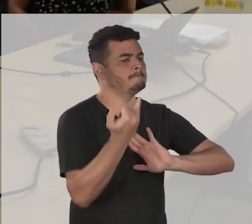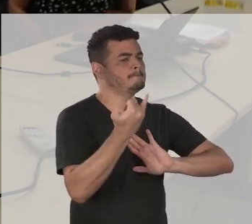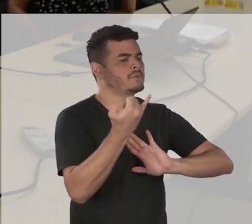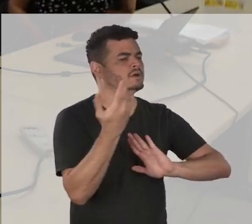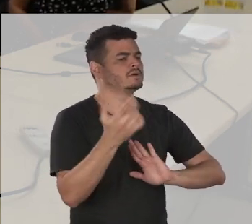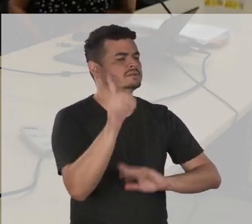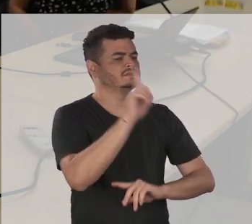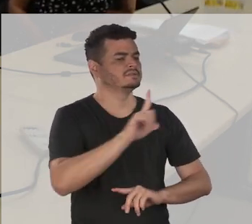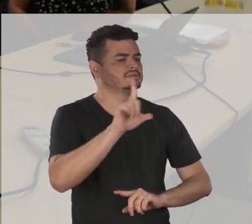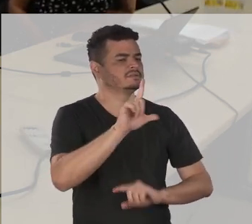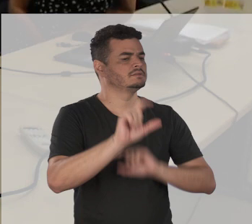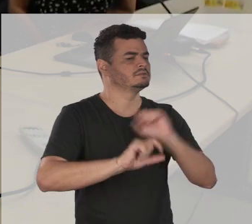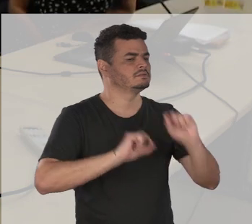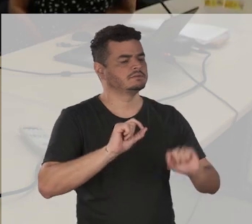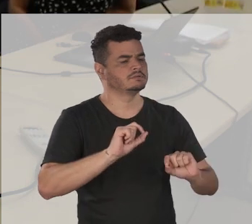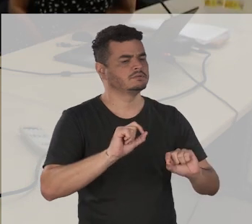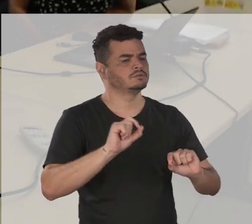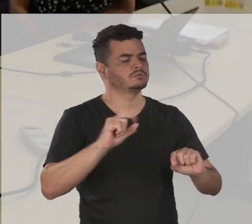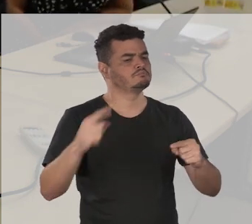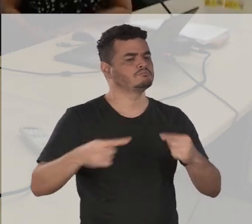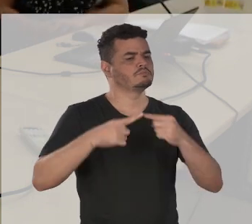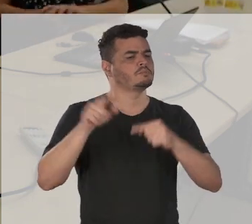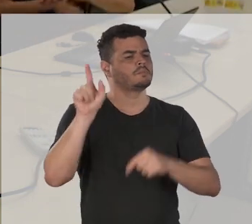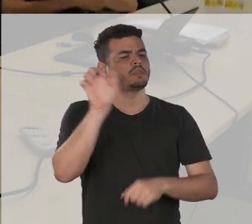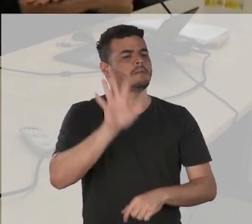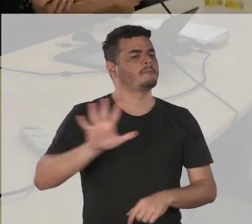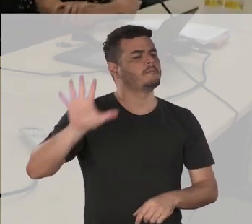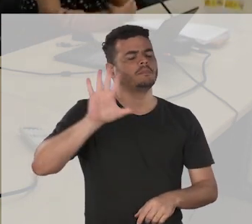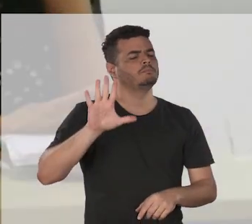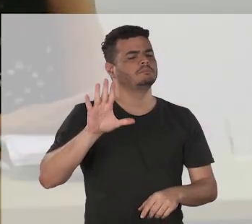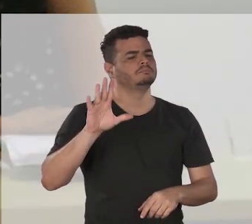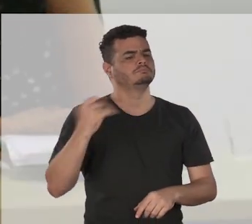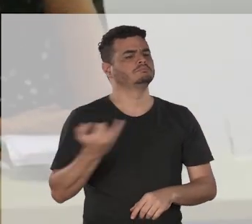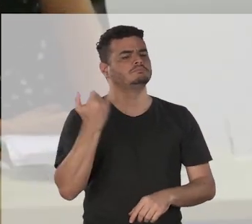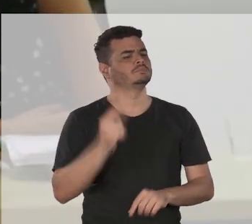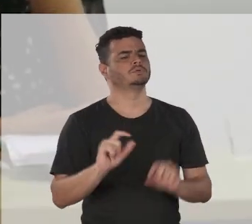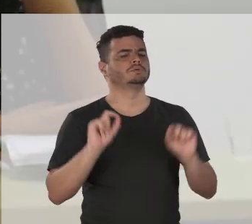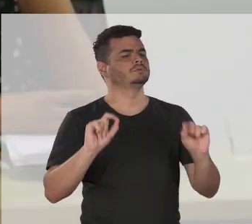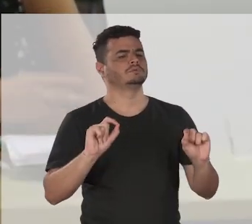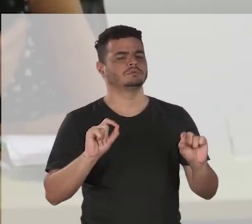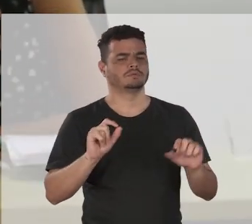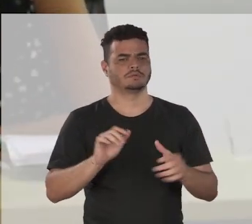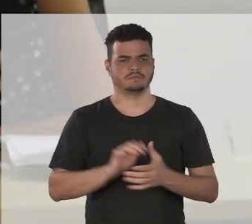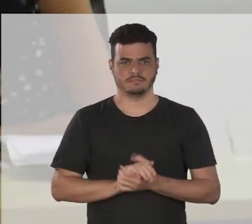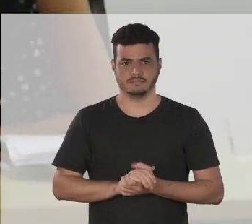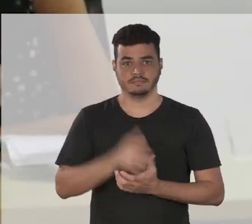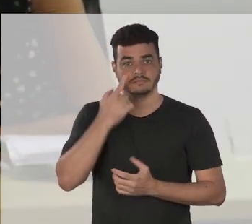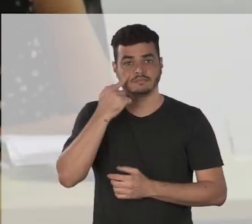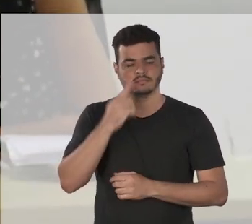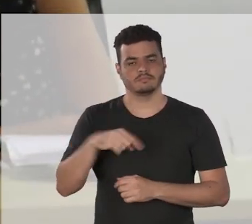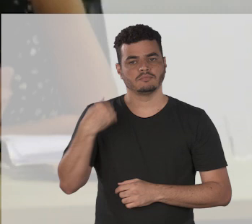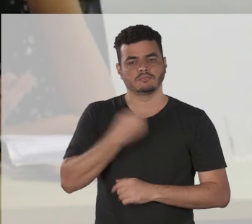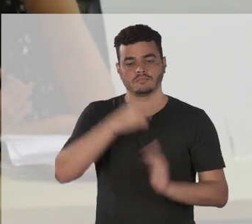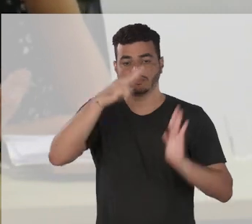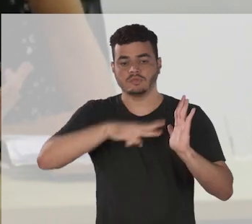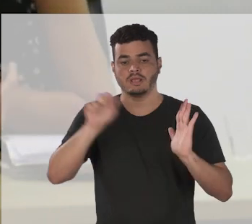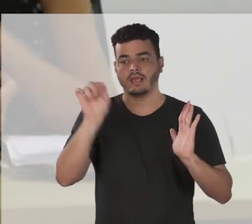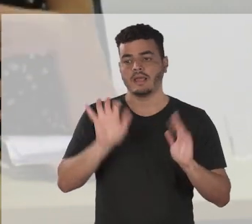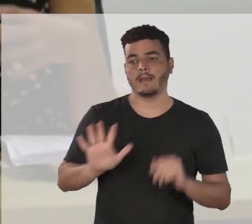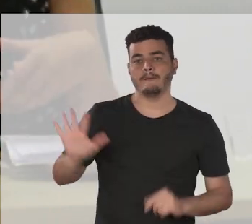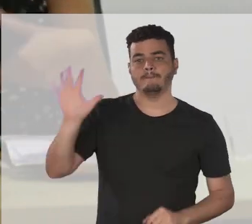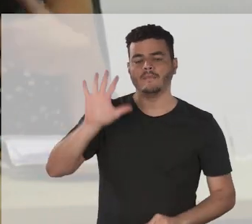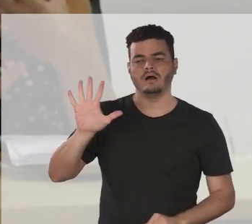na literatura infantil e juvenil? De imagens? Bom, vejamos, a leitura de imagens,